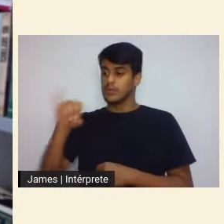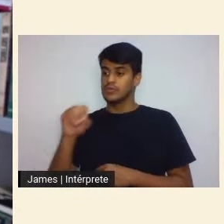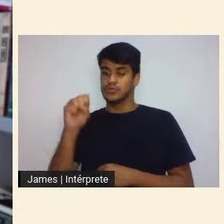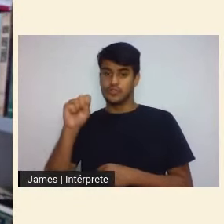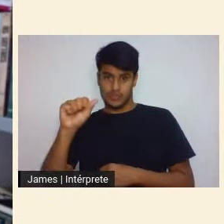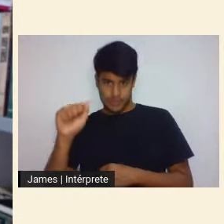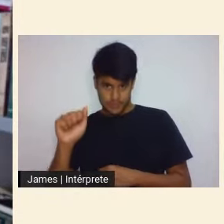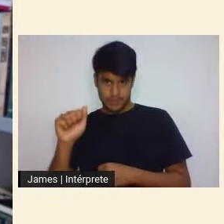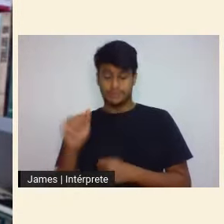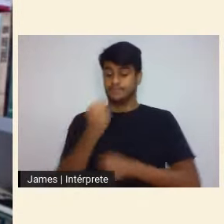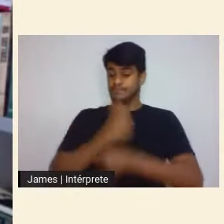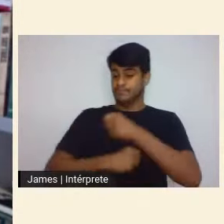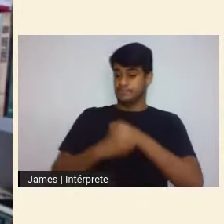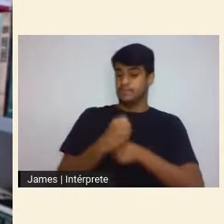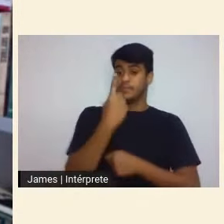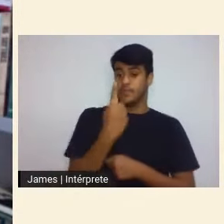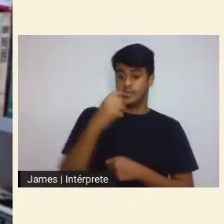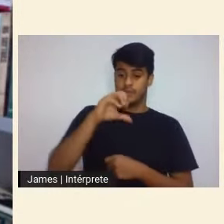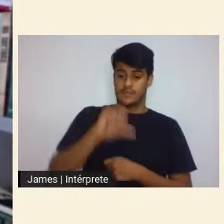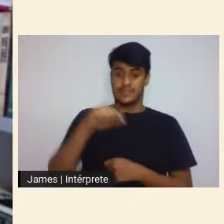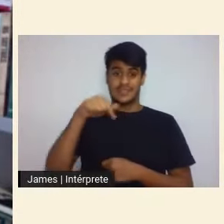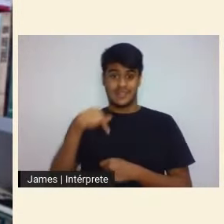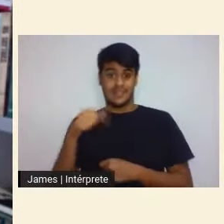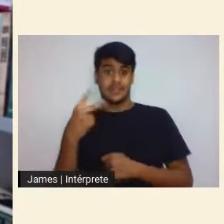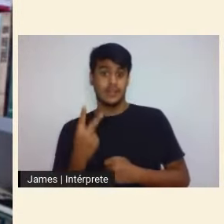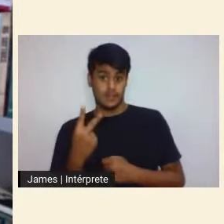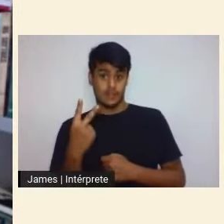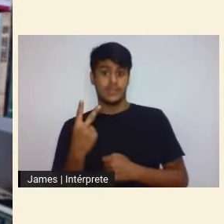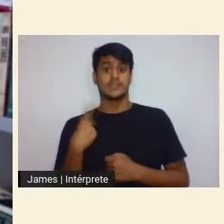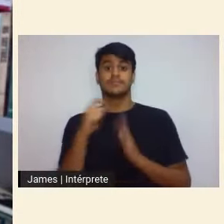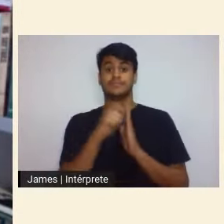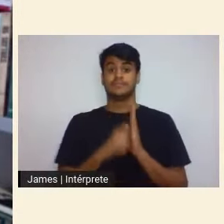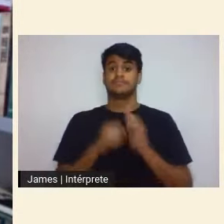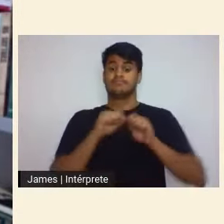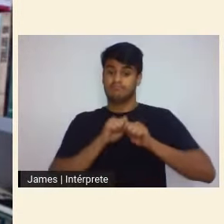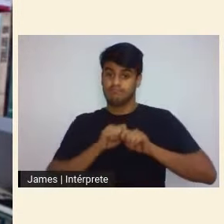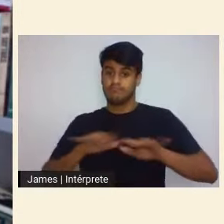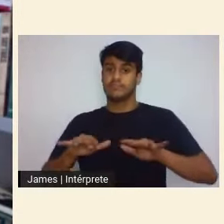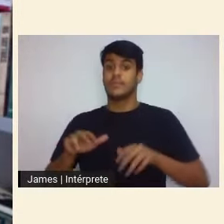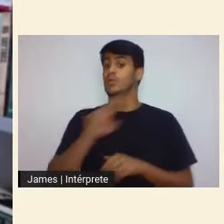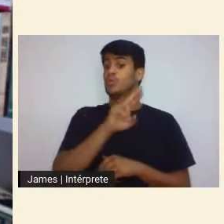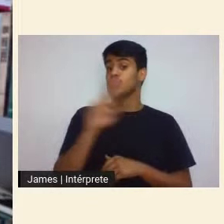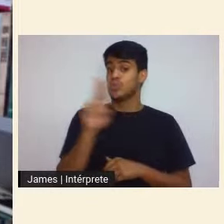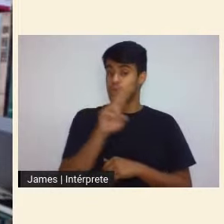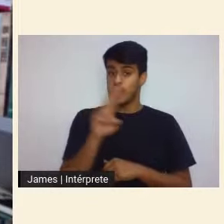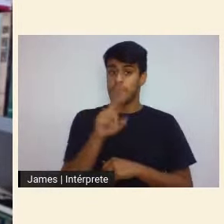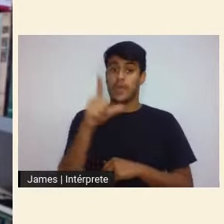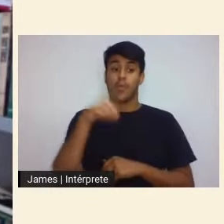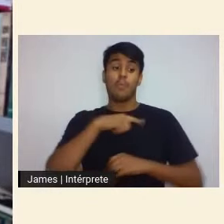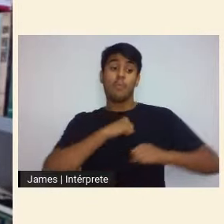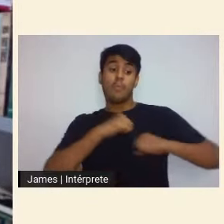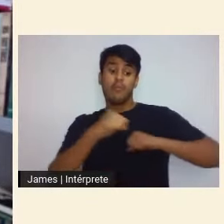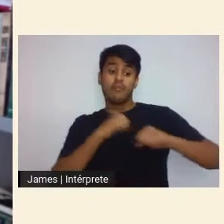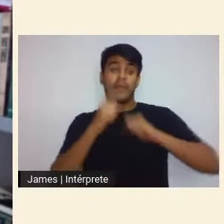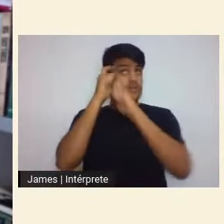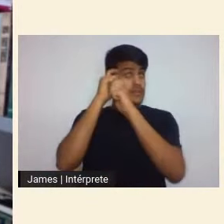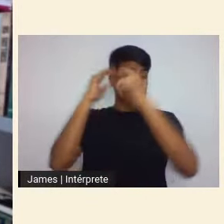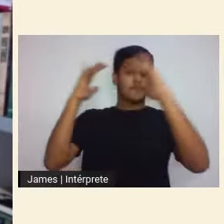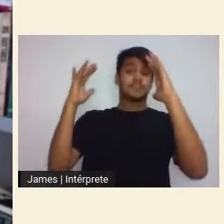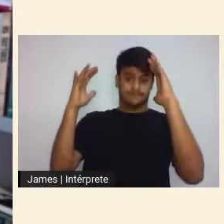em 1972 um texto chamado Um Movimento Imaginário, e em